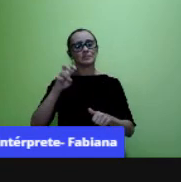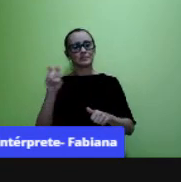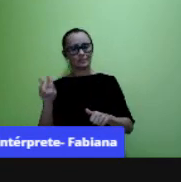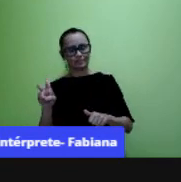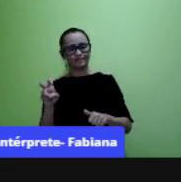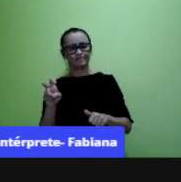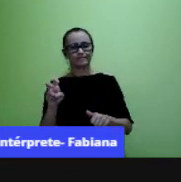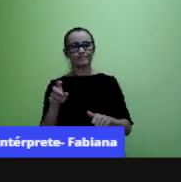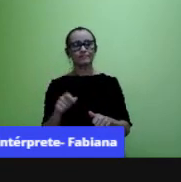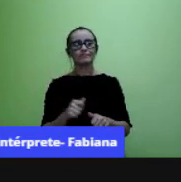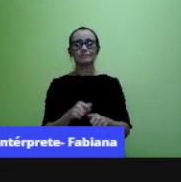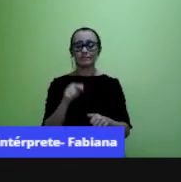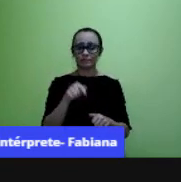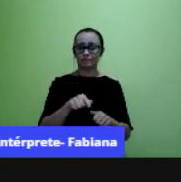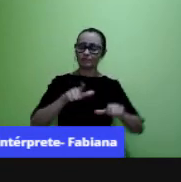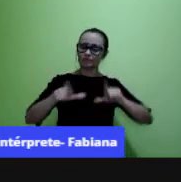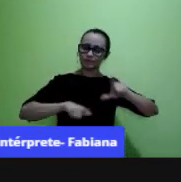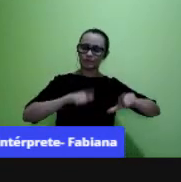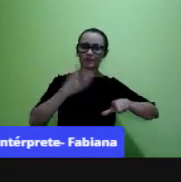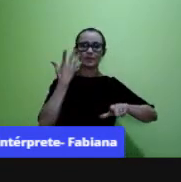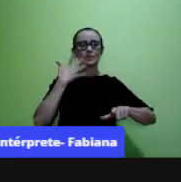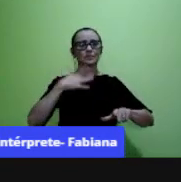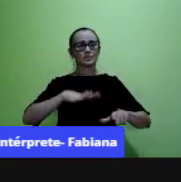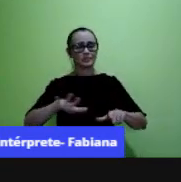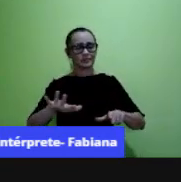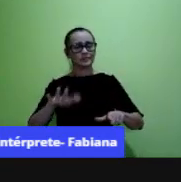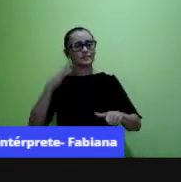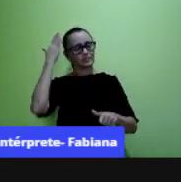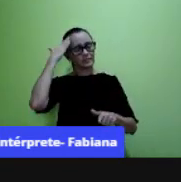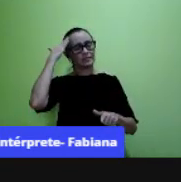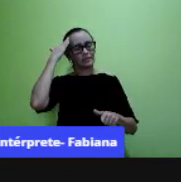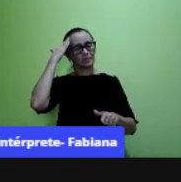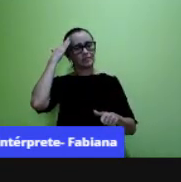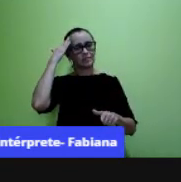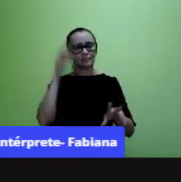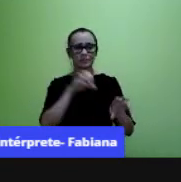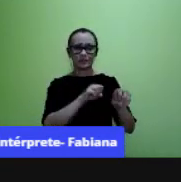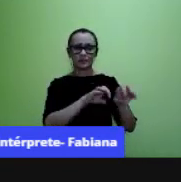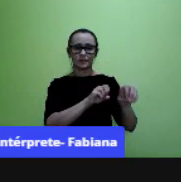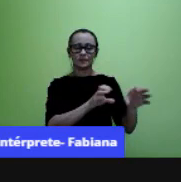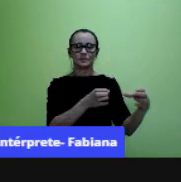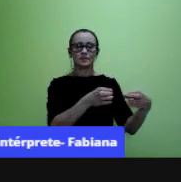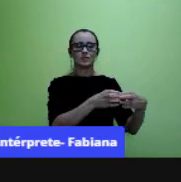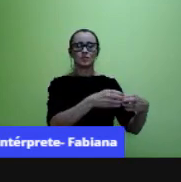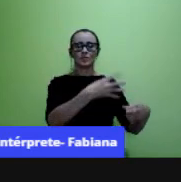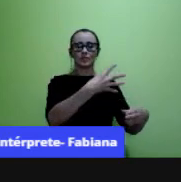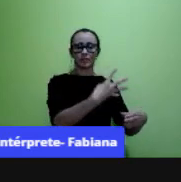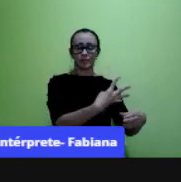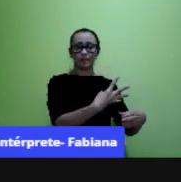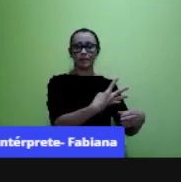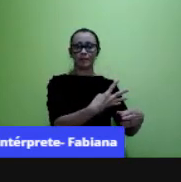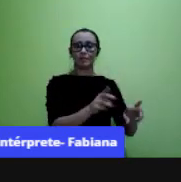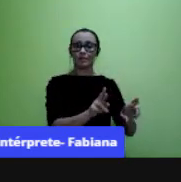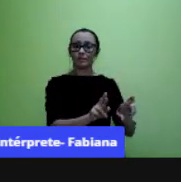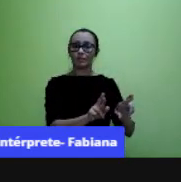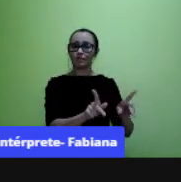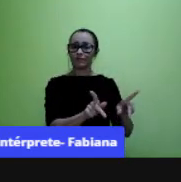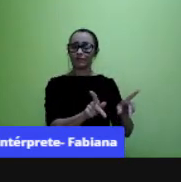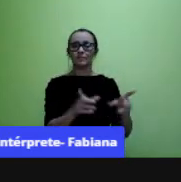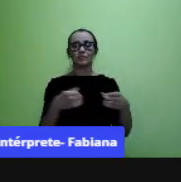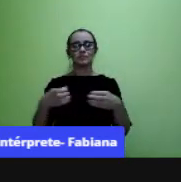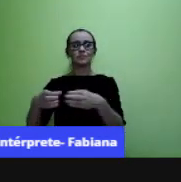criança pequena e muito pequena sabe disso. Quem dá aula no grupo 4 não é igual para quem dá aula no grupo